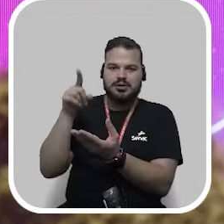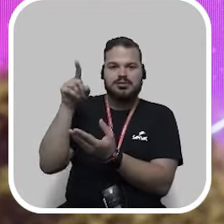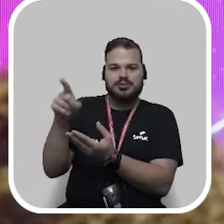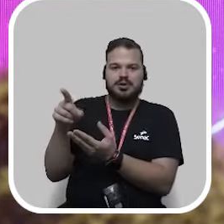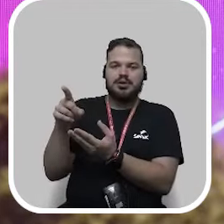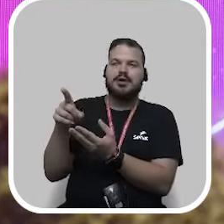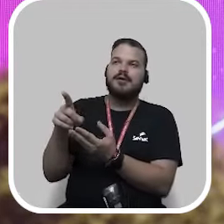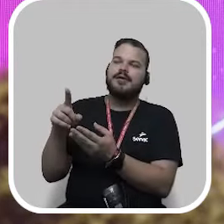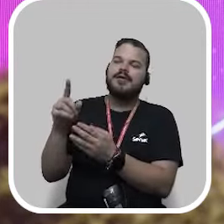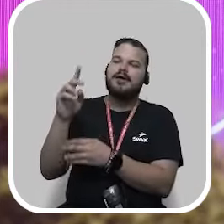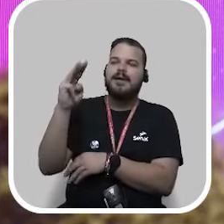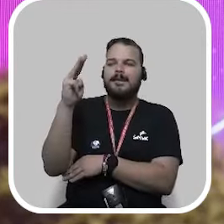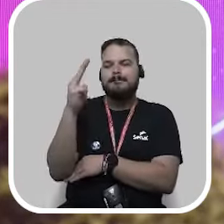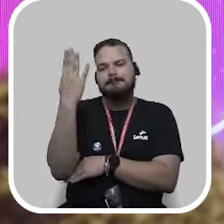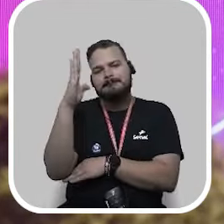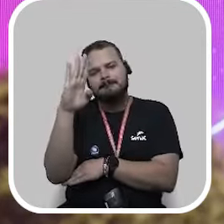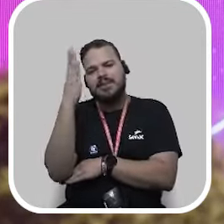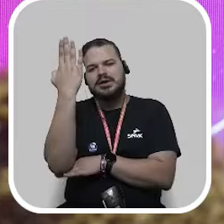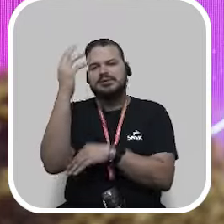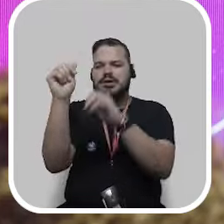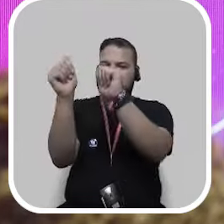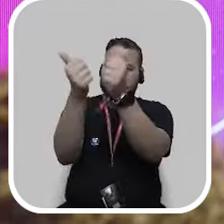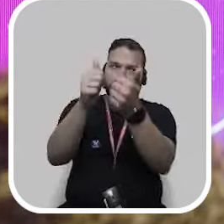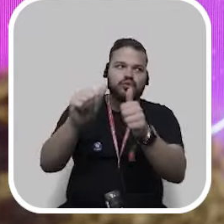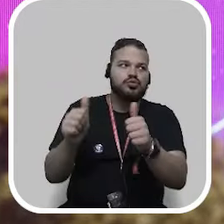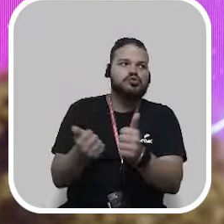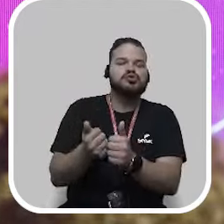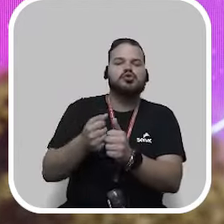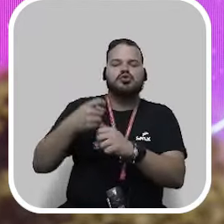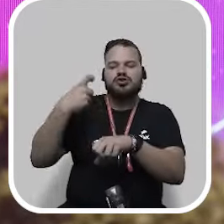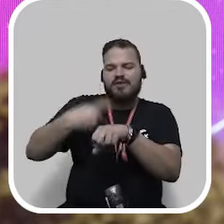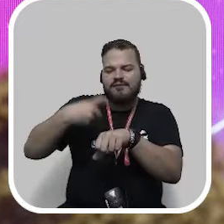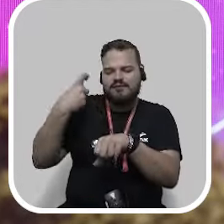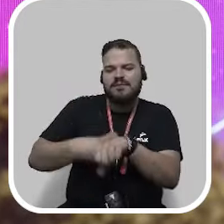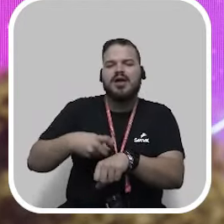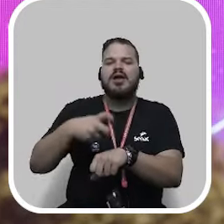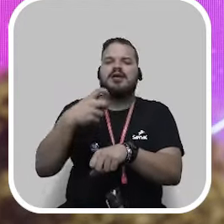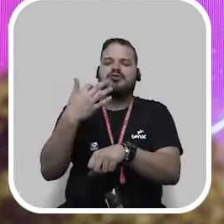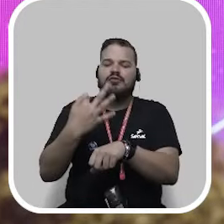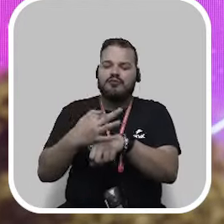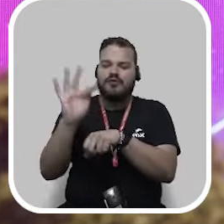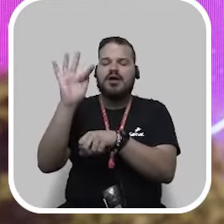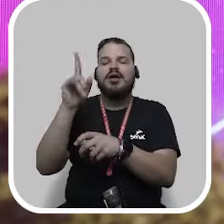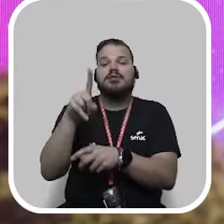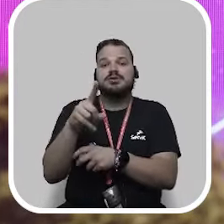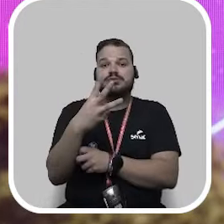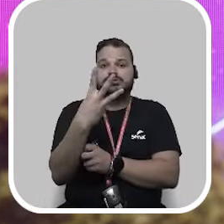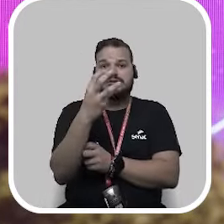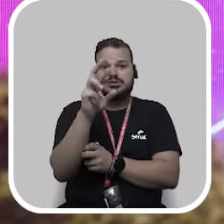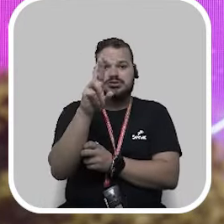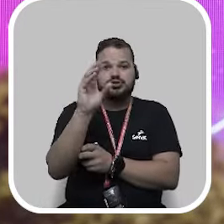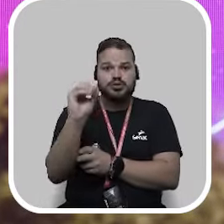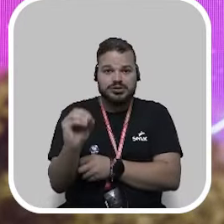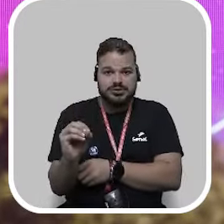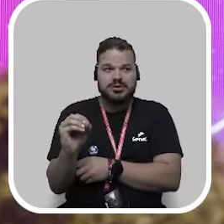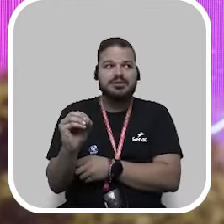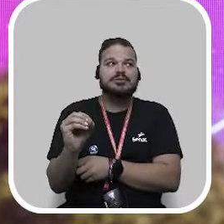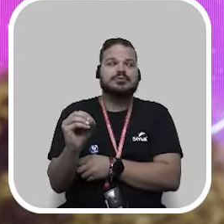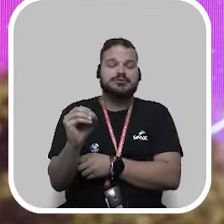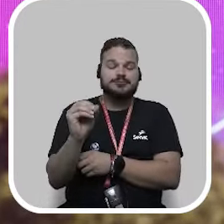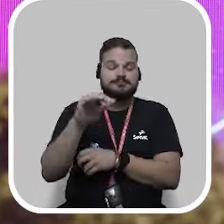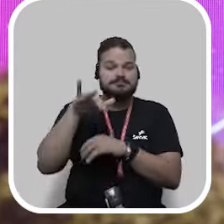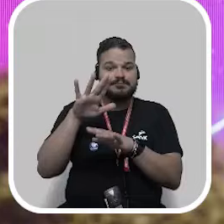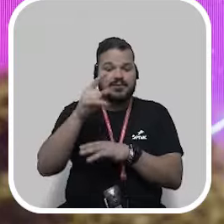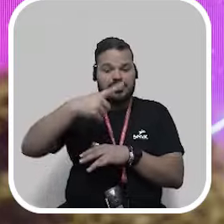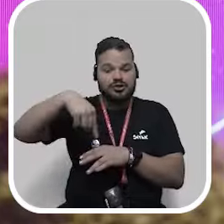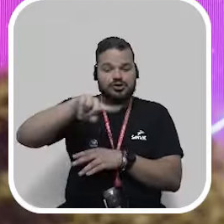ferreiros carpinteiros escultores então é como eu te falei são 380 profissionais artesãos ali em que a